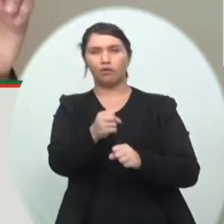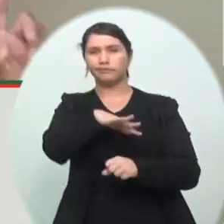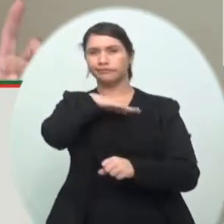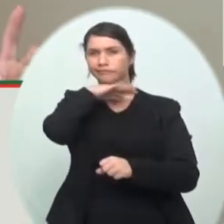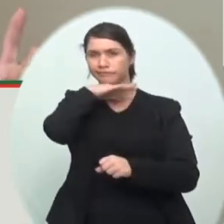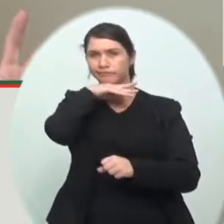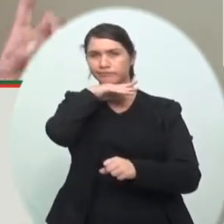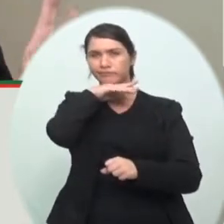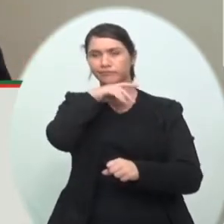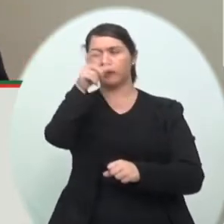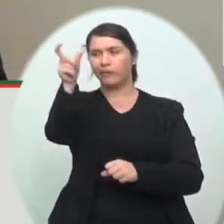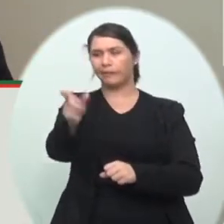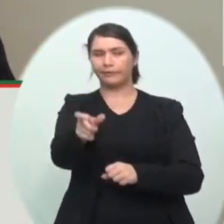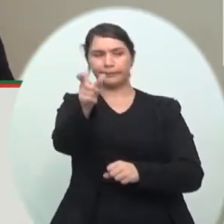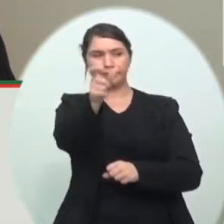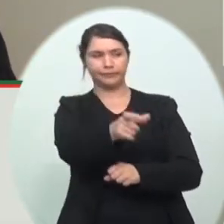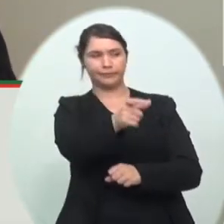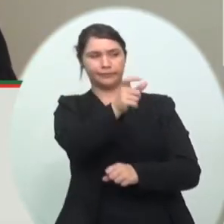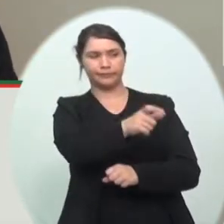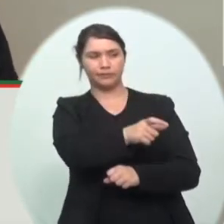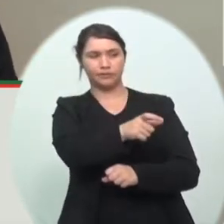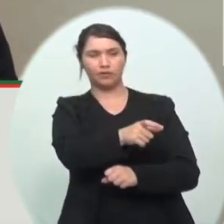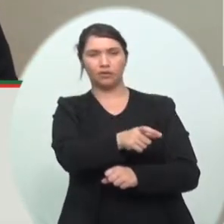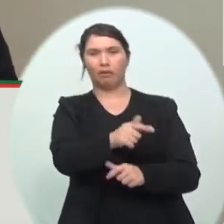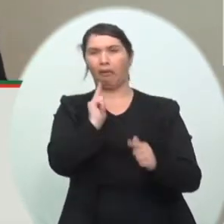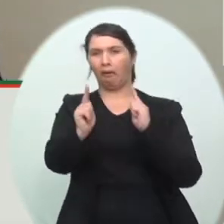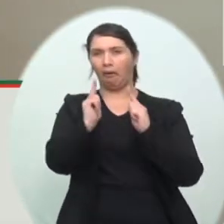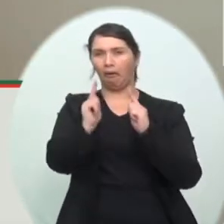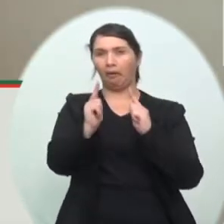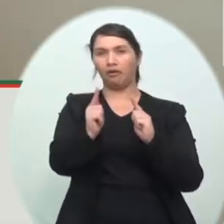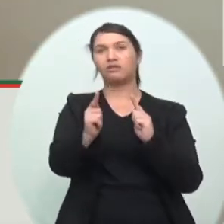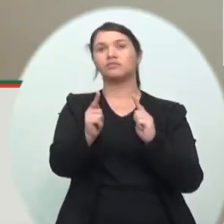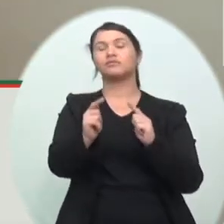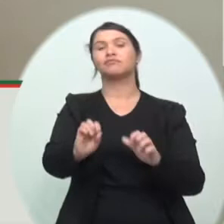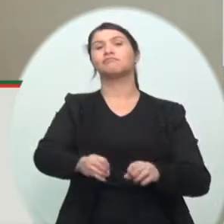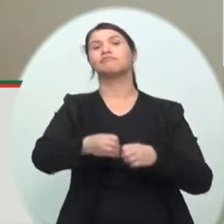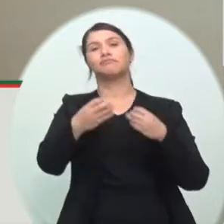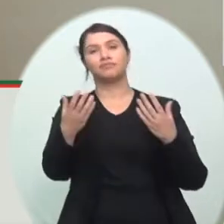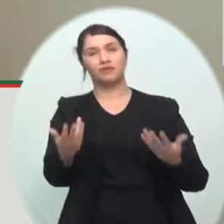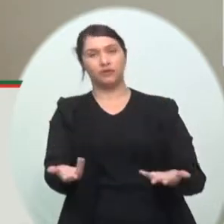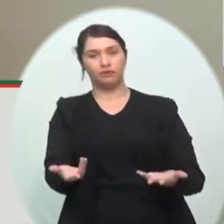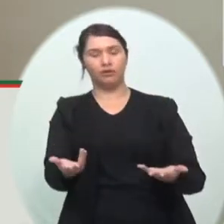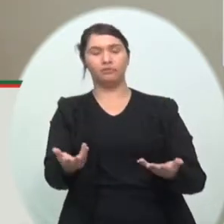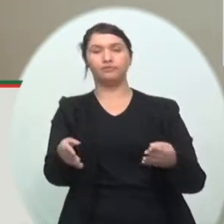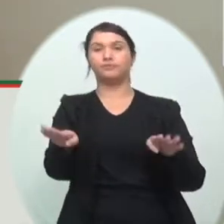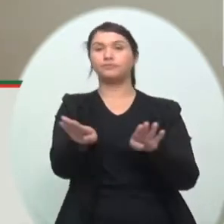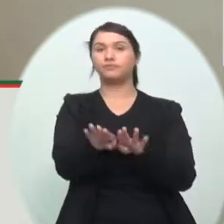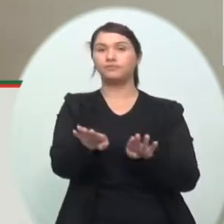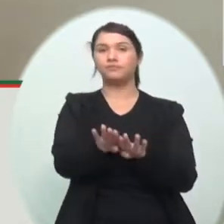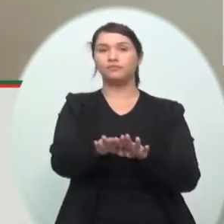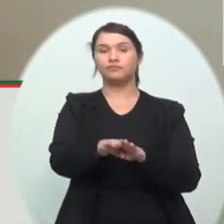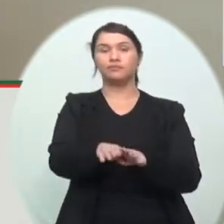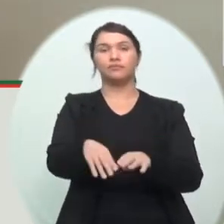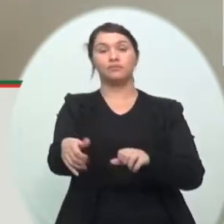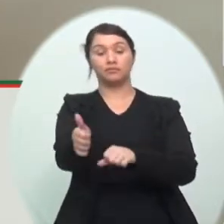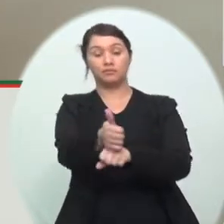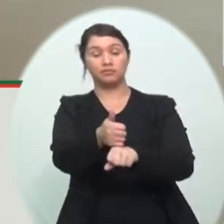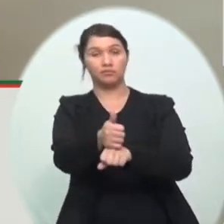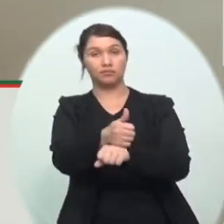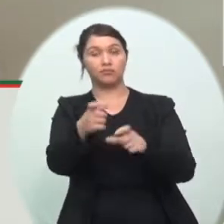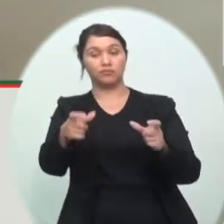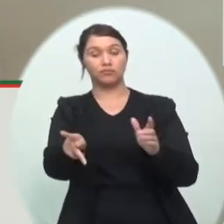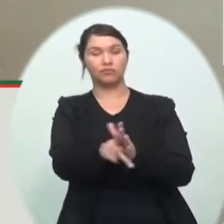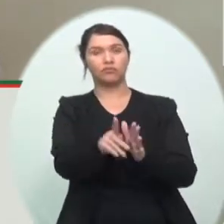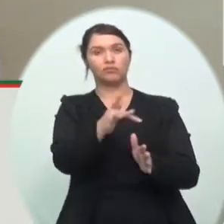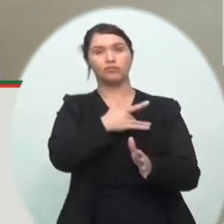as pessoas que lá são atendidas também, os próprios profissionais da unidade vão reclamar. Então, gostaria do apoio